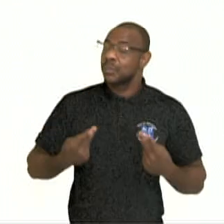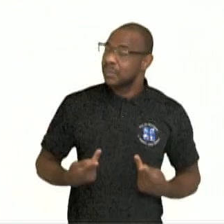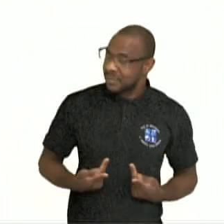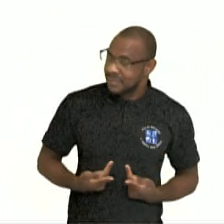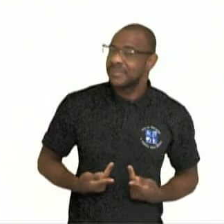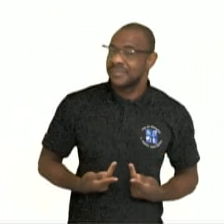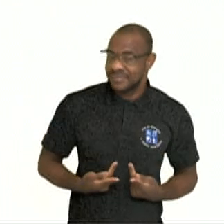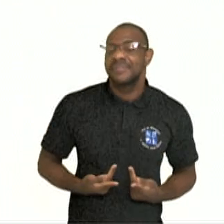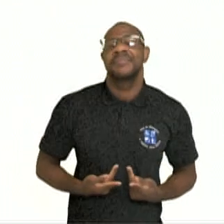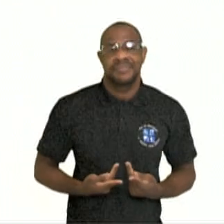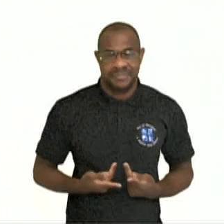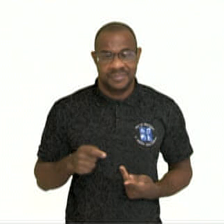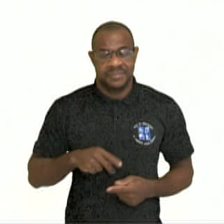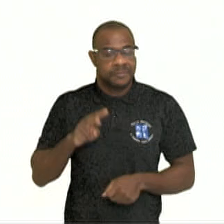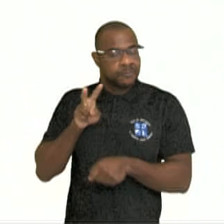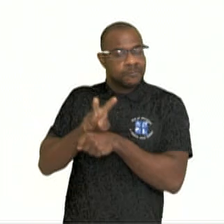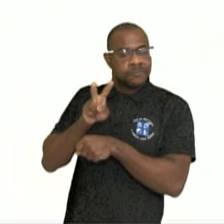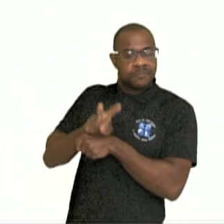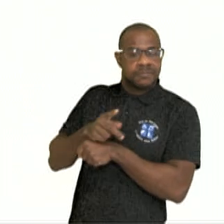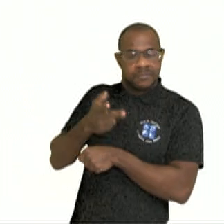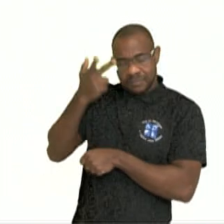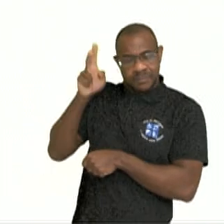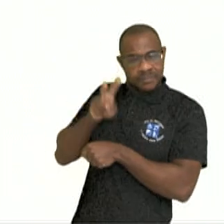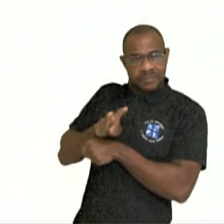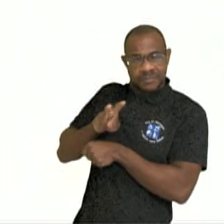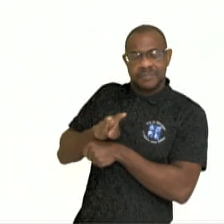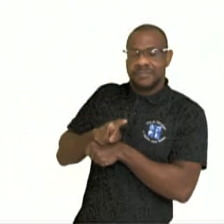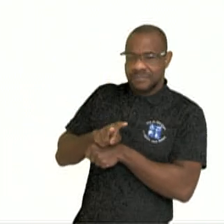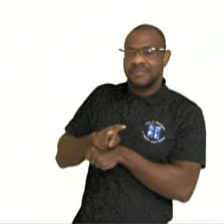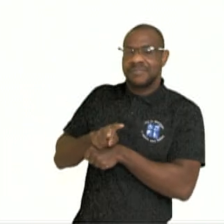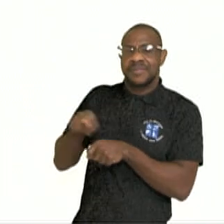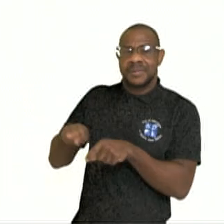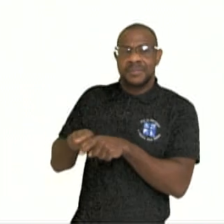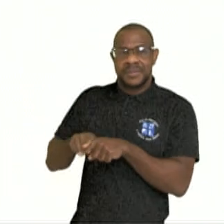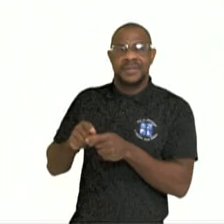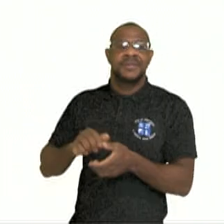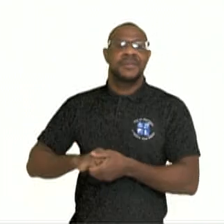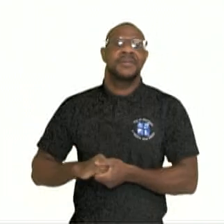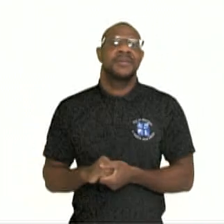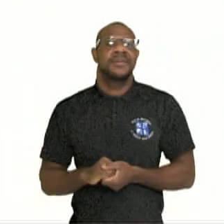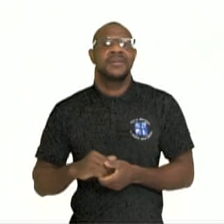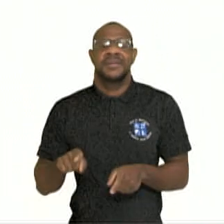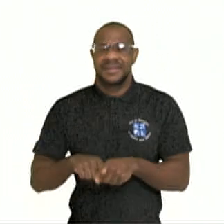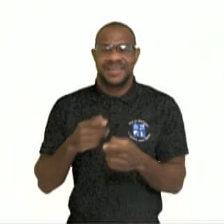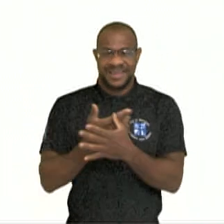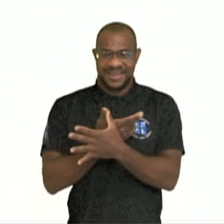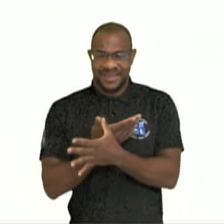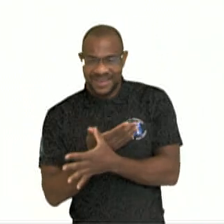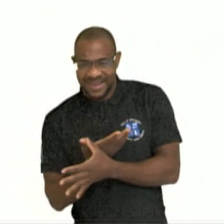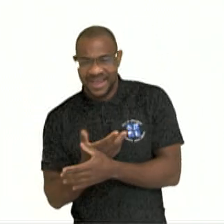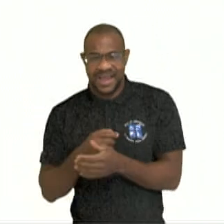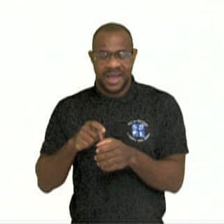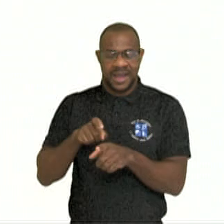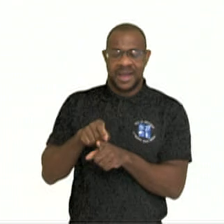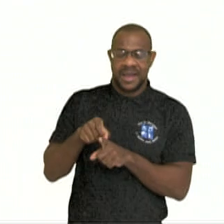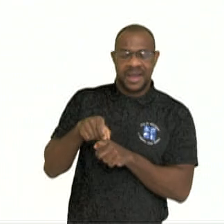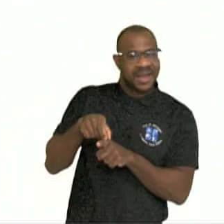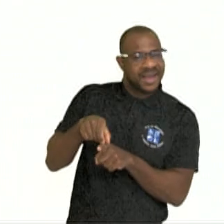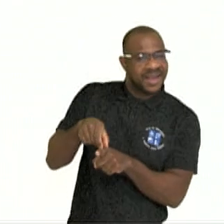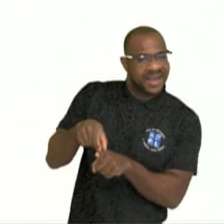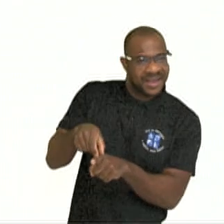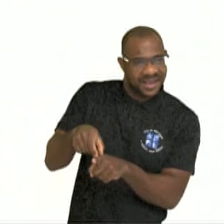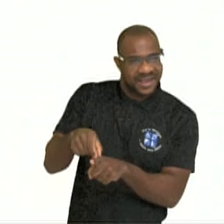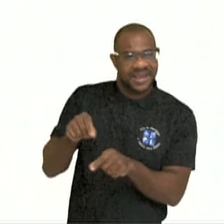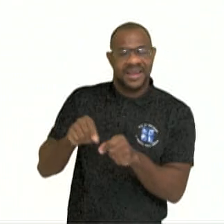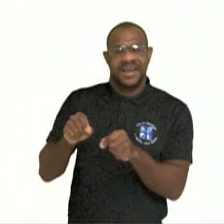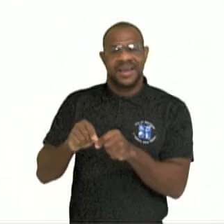são supervisionados por Chlorella e seus companheiros, uma borboleta e um caracol, que são representantes